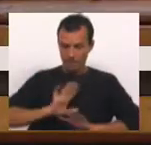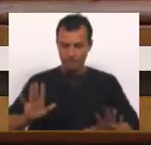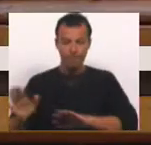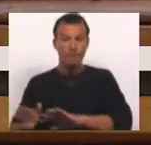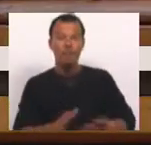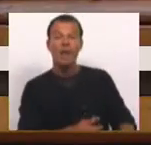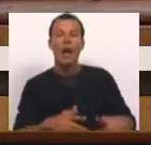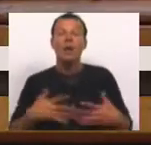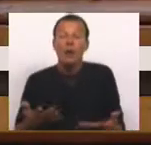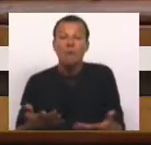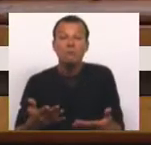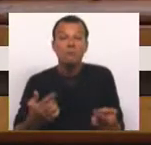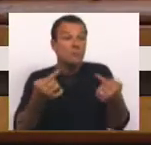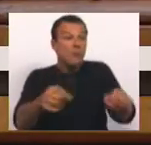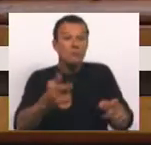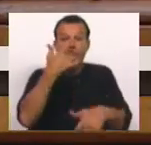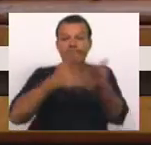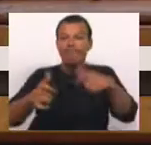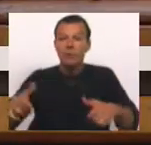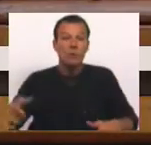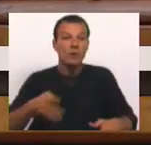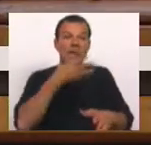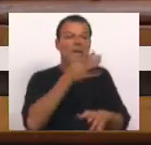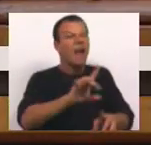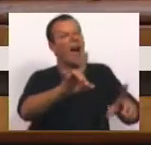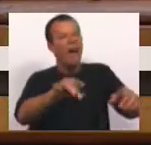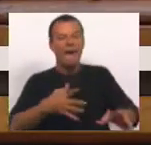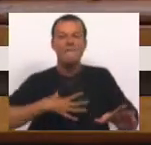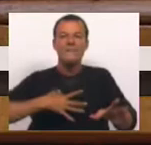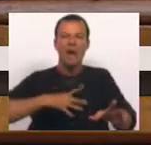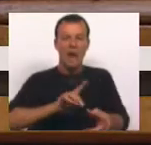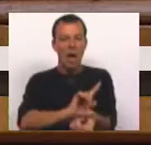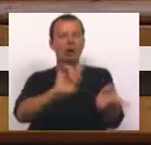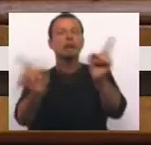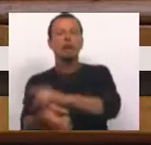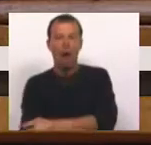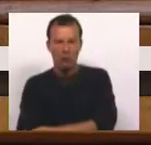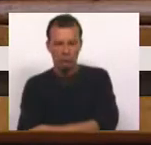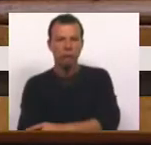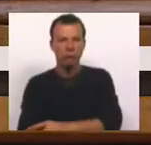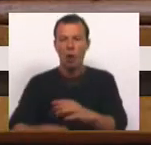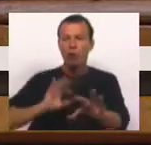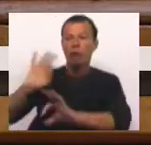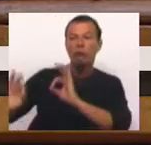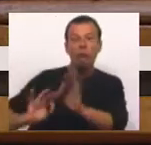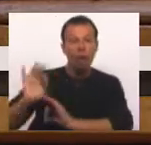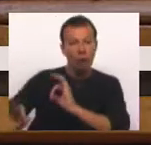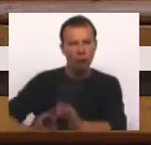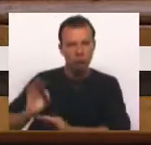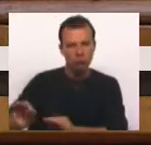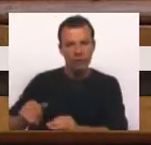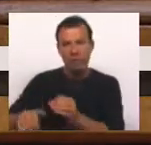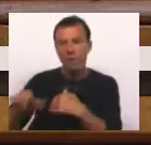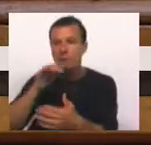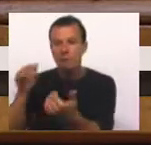ponto, há sempre quem argumente que o que se pretende é trocar os cuidados paliativos pela morte medicamente